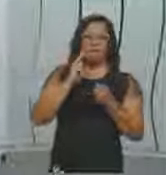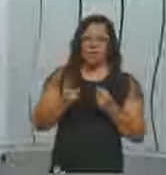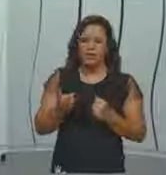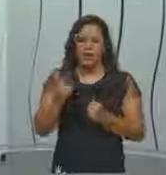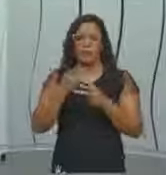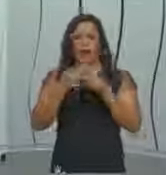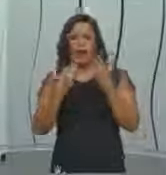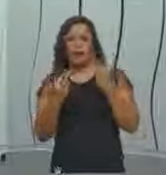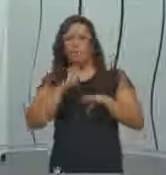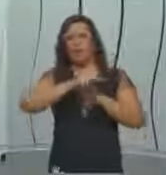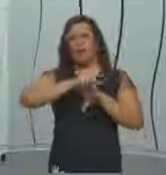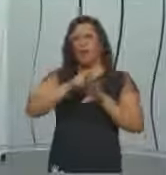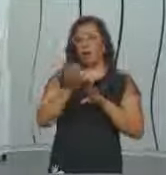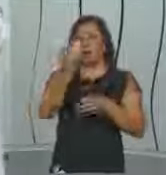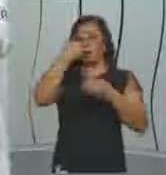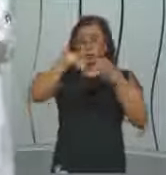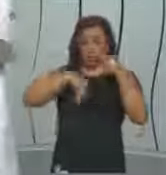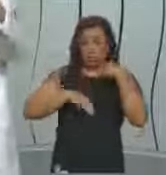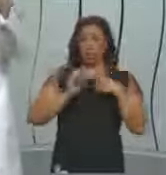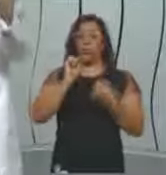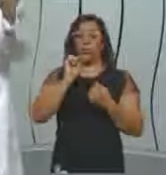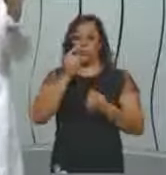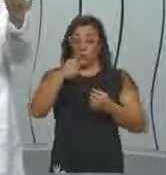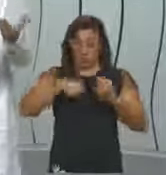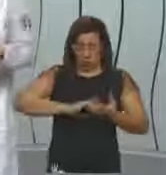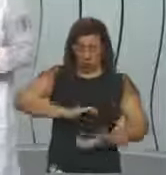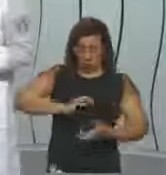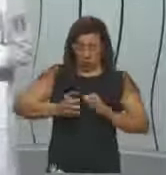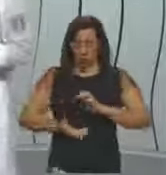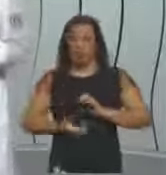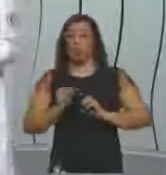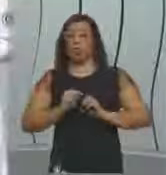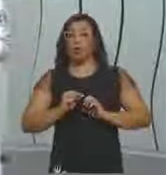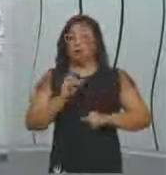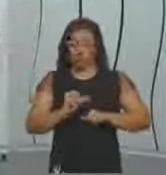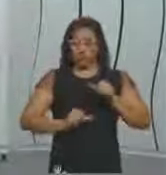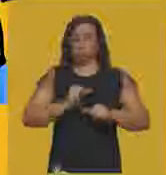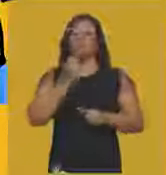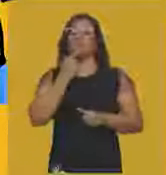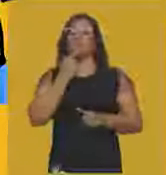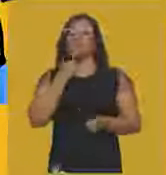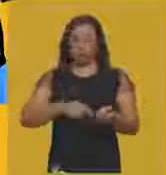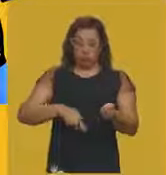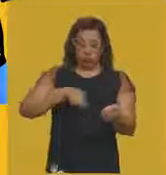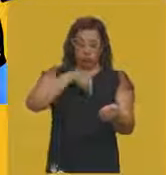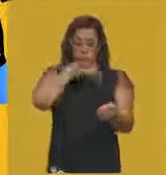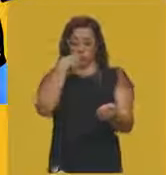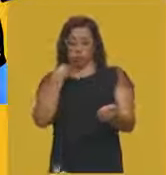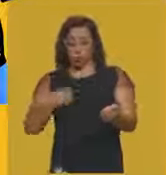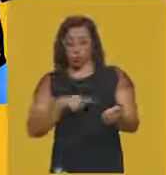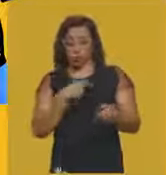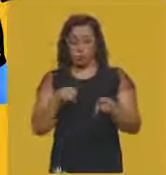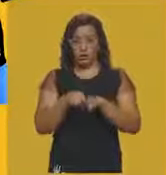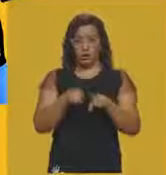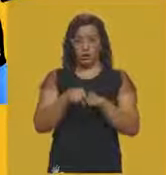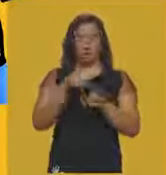quem carrega esses nutrientes é o nosso sangue, é o sistema circulatório. O sistema digestório, ele é constituído de